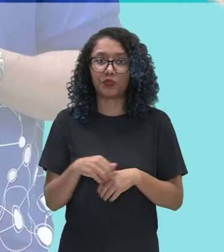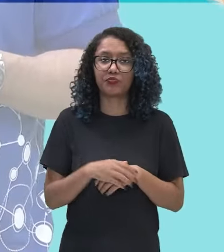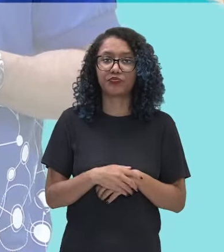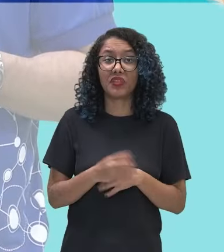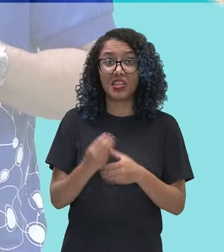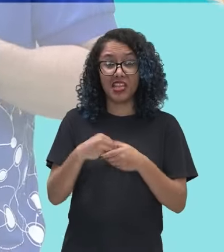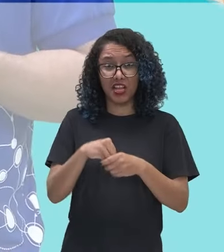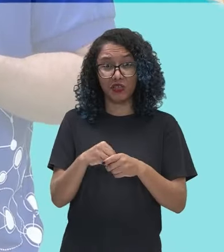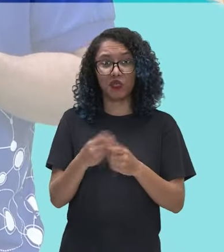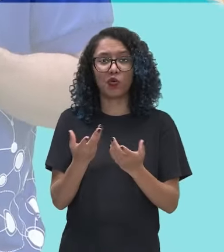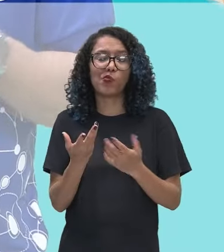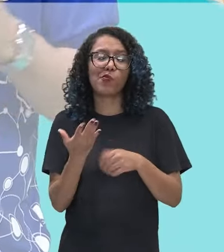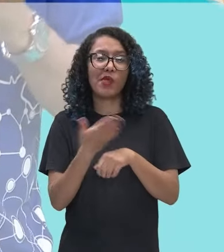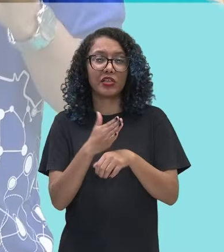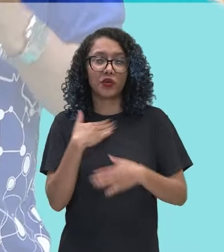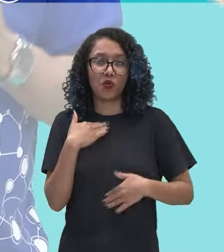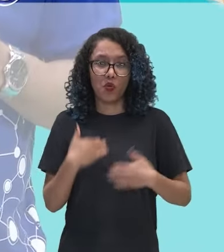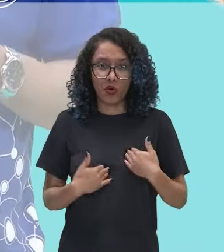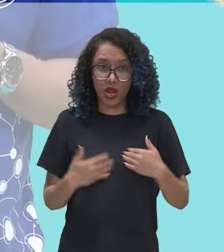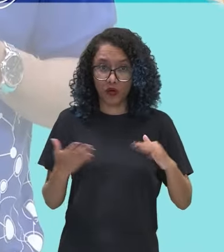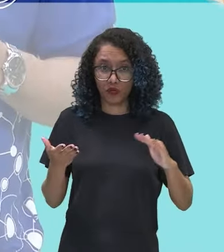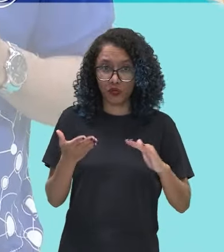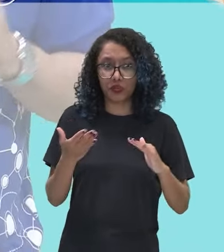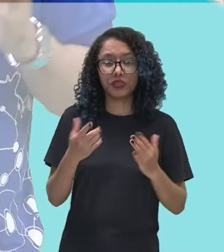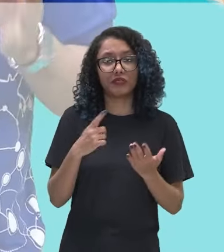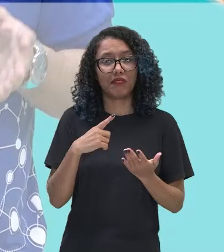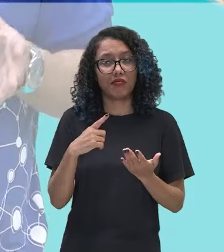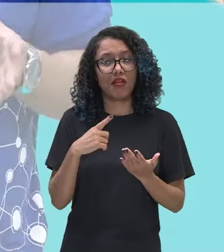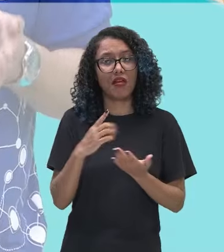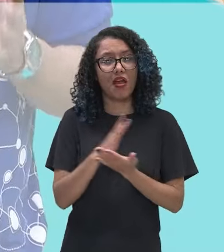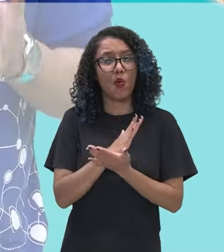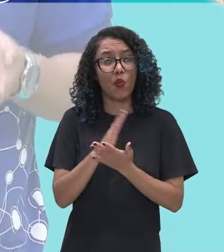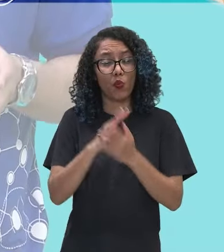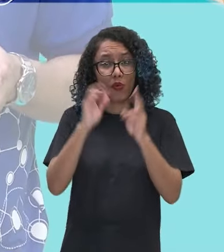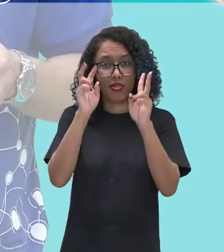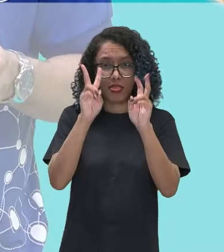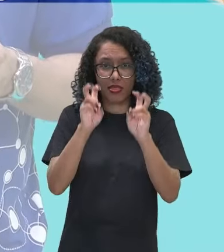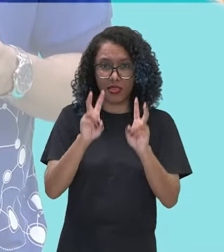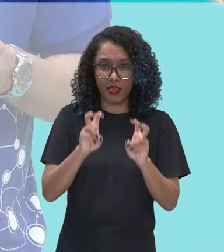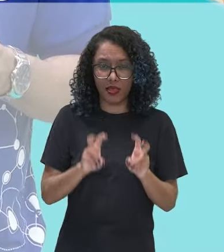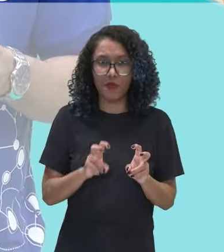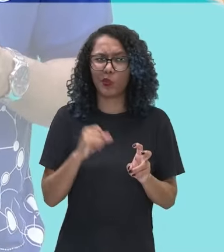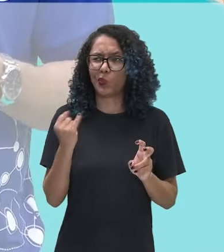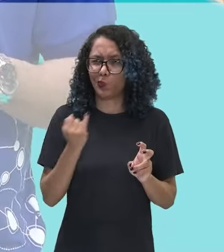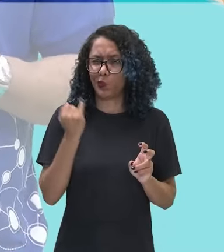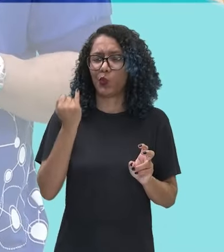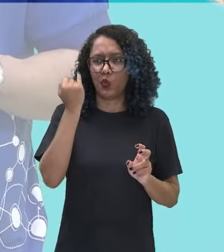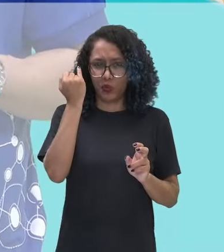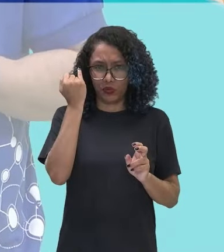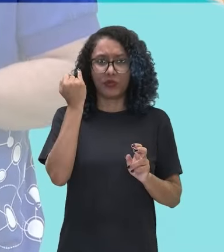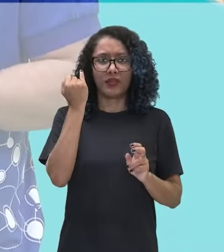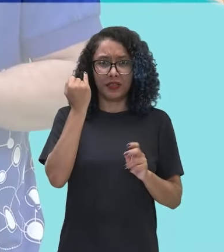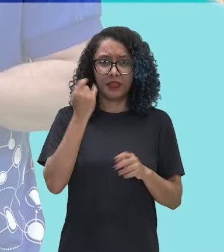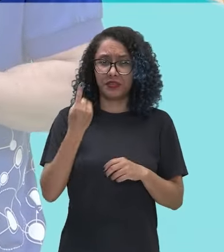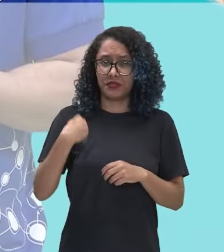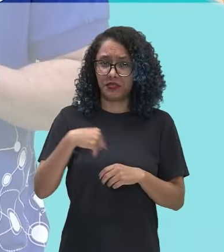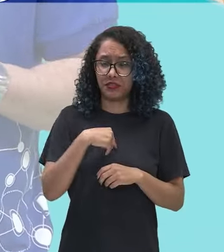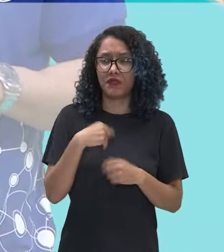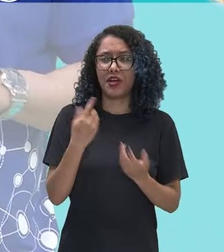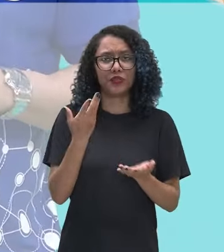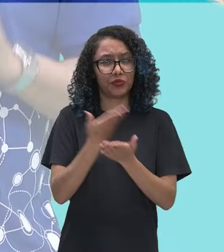prática corporal, nós temos esses temas aqui, que são temas bastante relevantes, né, e que nós vamos debater sobre cada